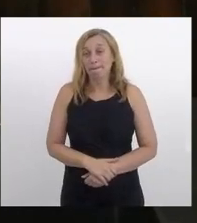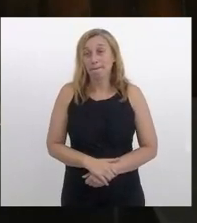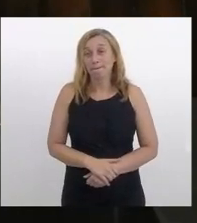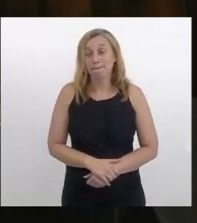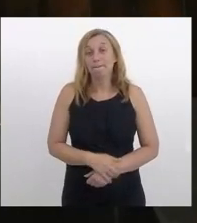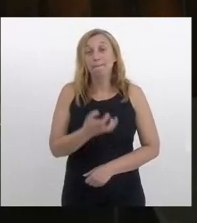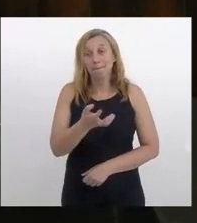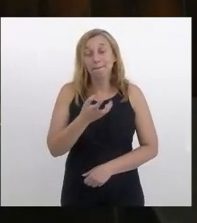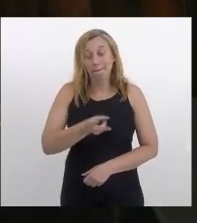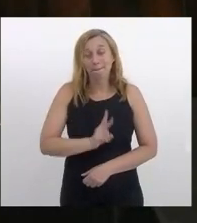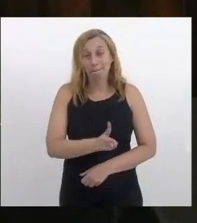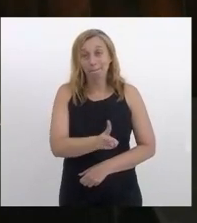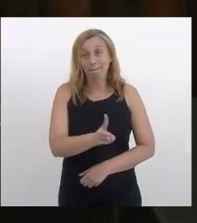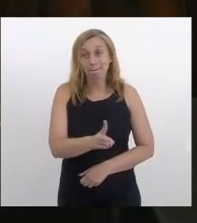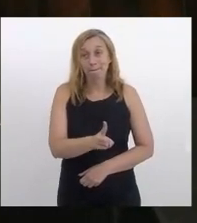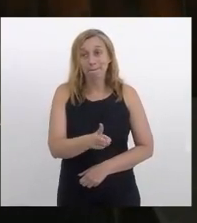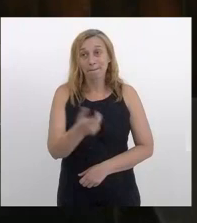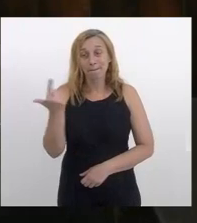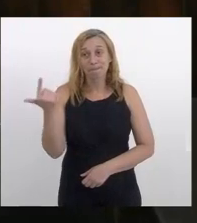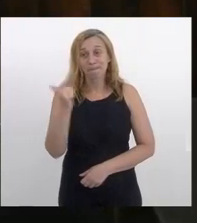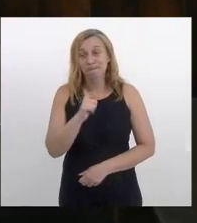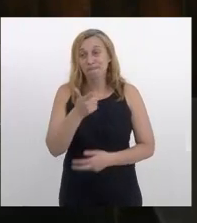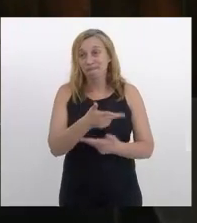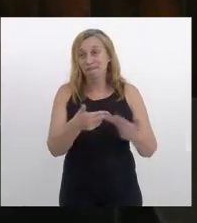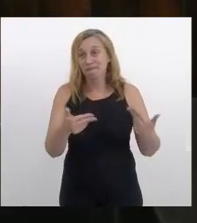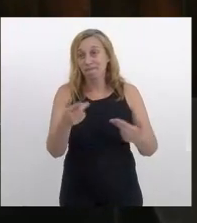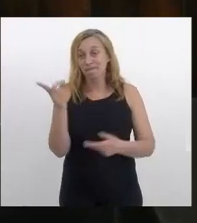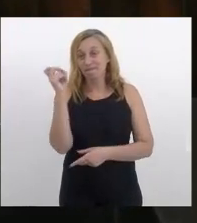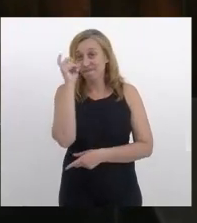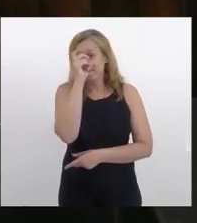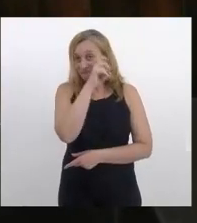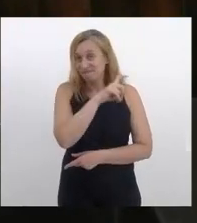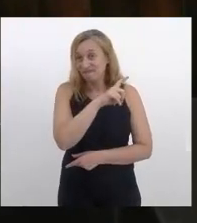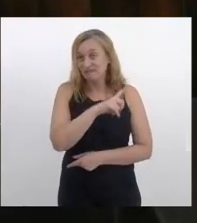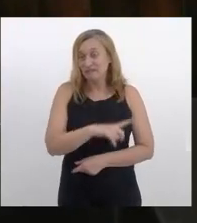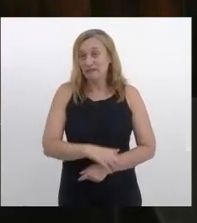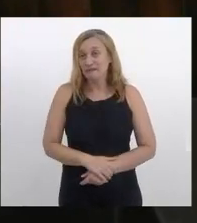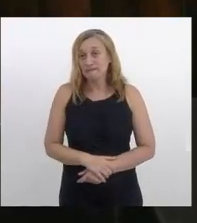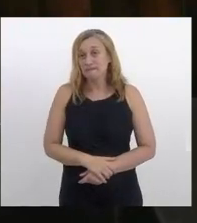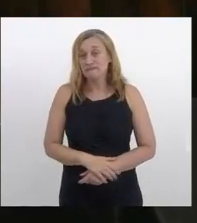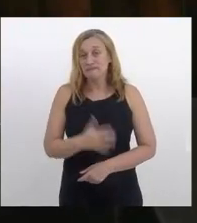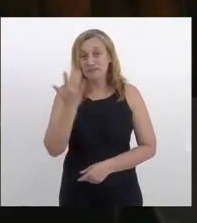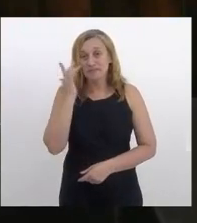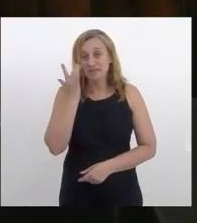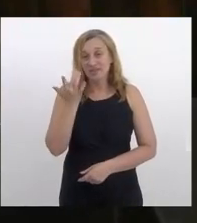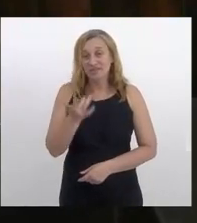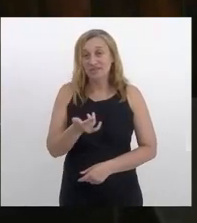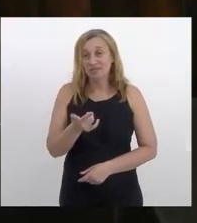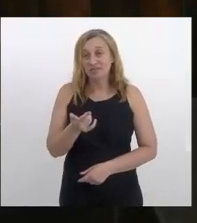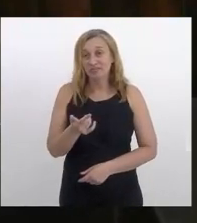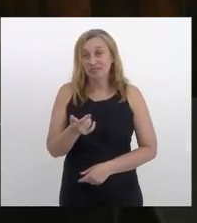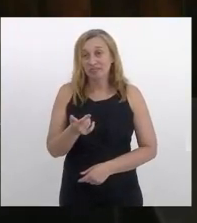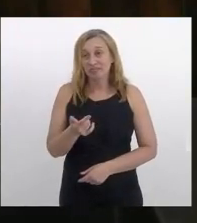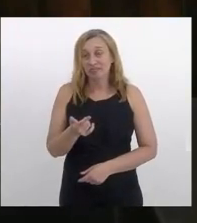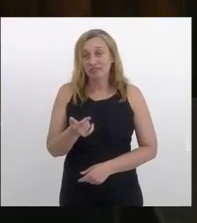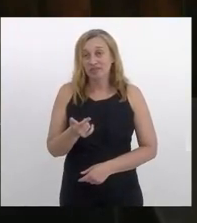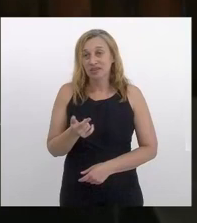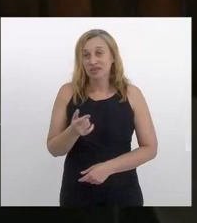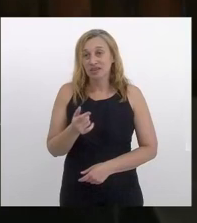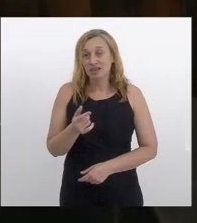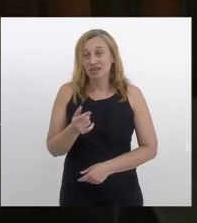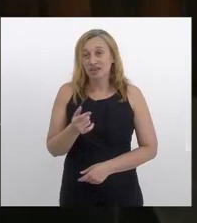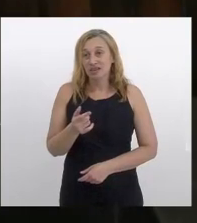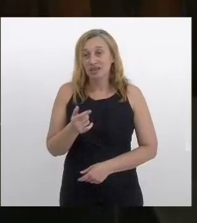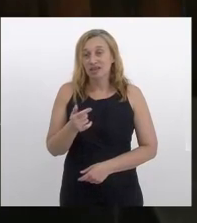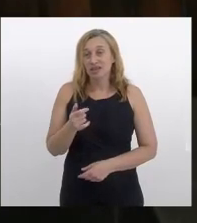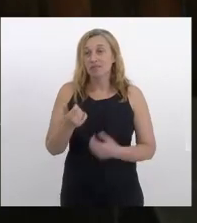Eu queria sempre conseguir as coisas, era muito difícil. E eu achava que era metendo o pé na porta que a gente